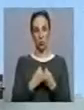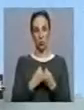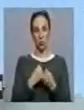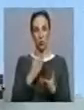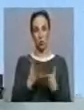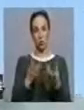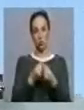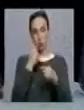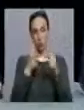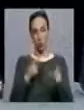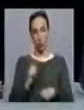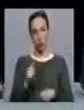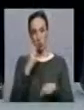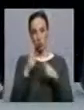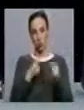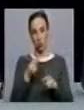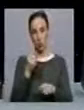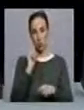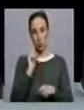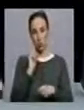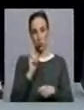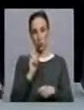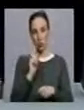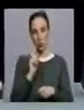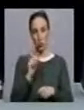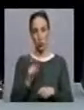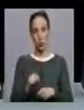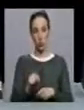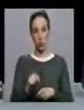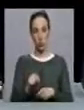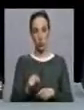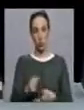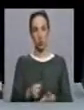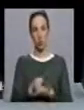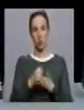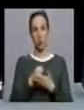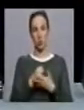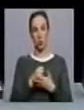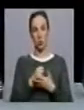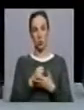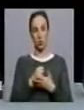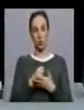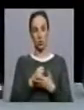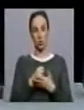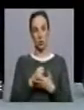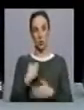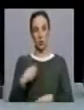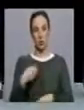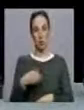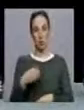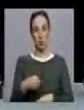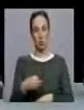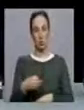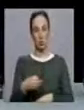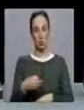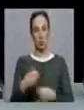pessoas são pessoas significativas também é uma almofada que contribuirá sem dúvida para